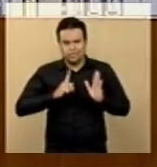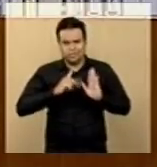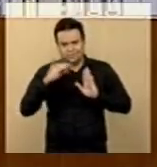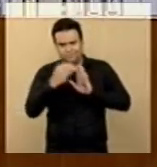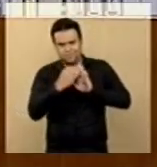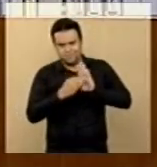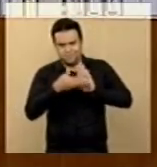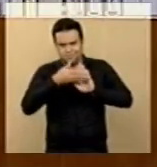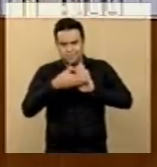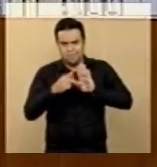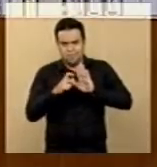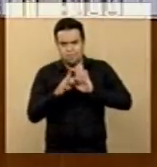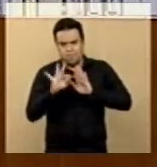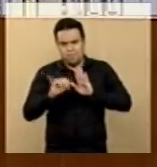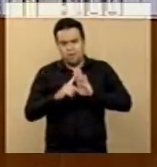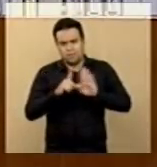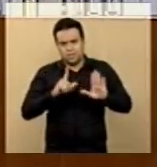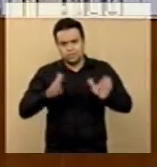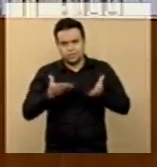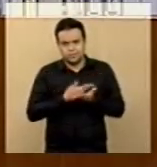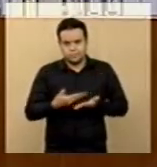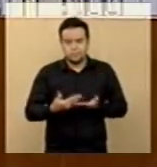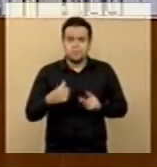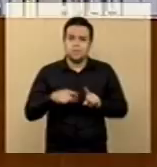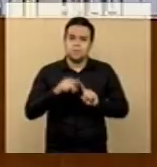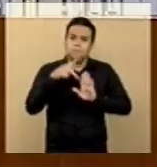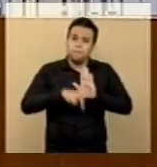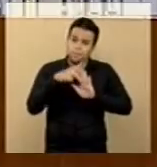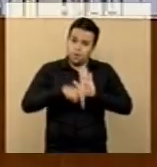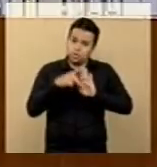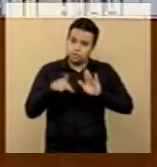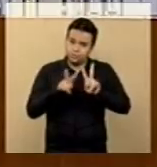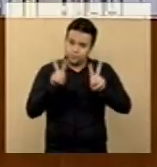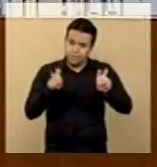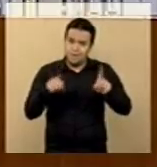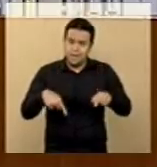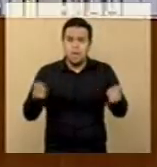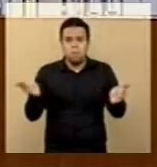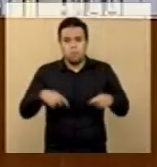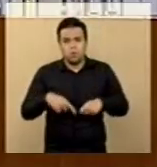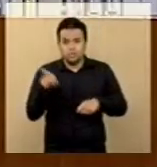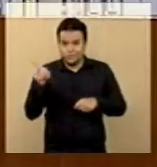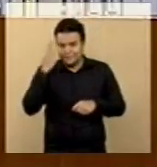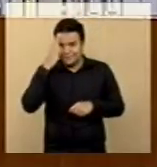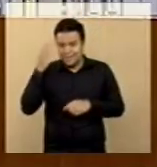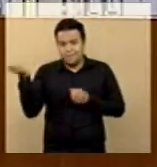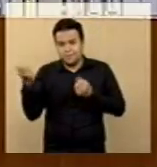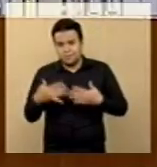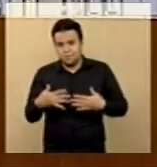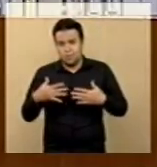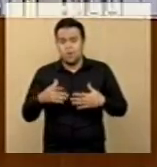já tínhamos começado, e uma ação, um projeto dessa natureza pode, como Vossa Excelência acaba de dizer, em alguns